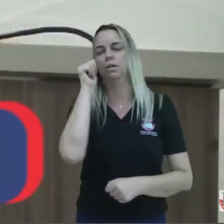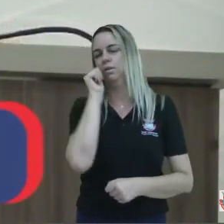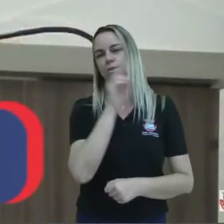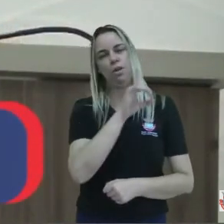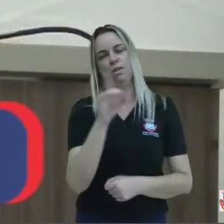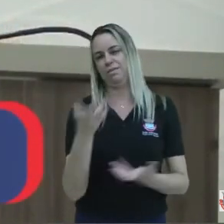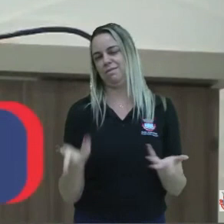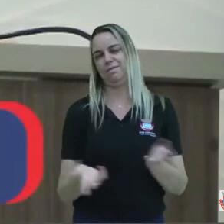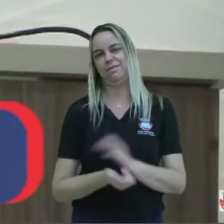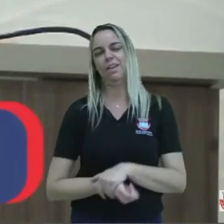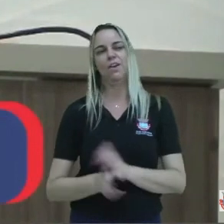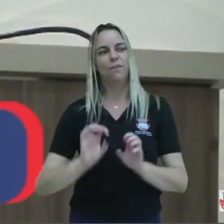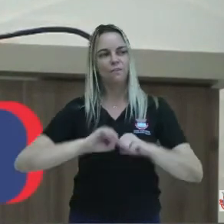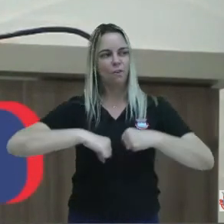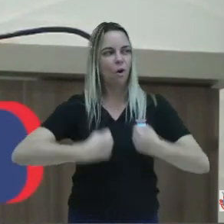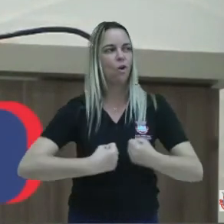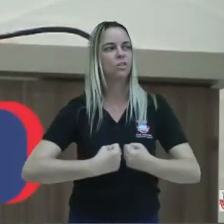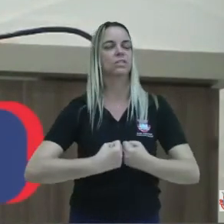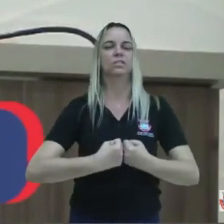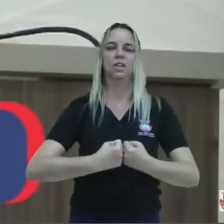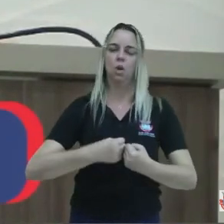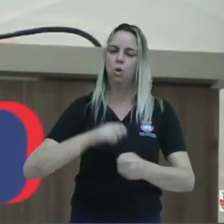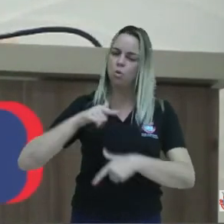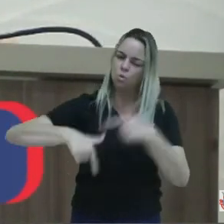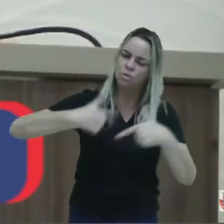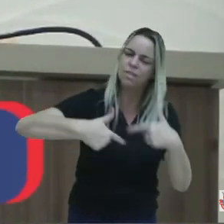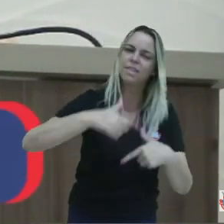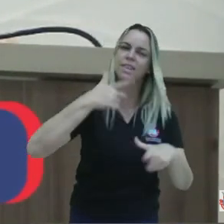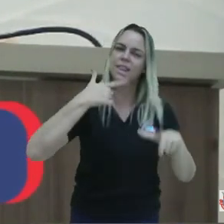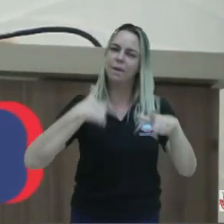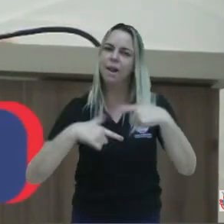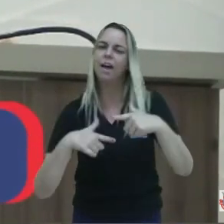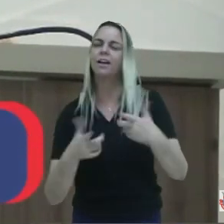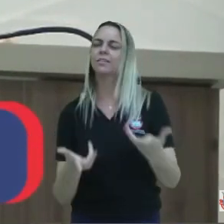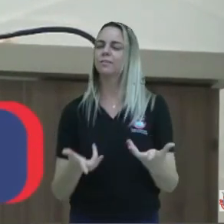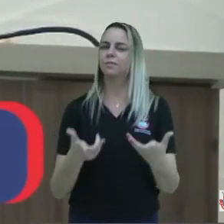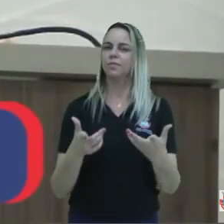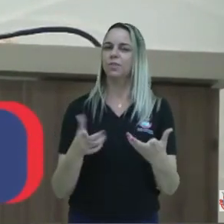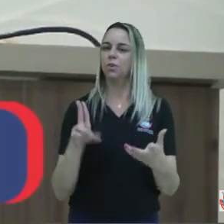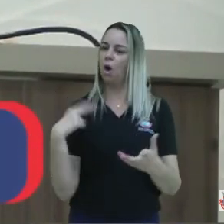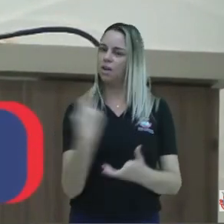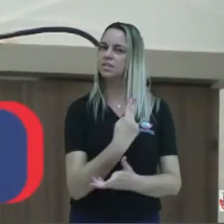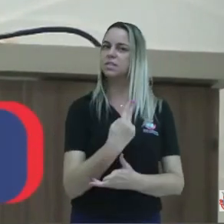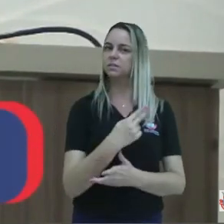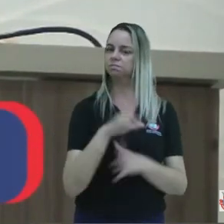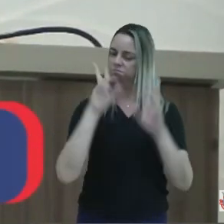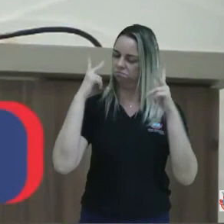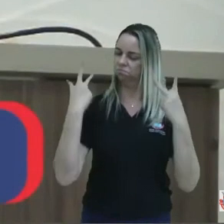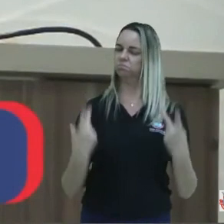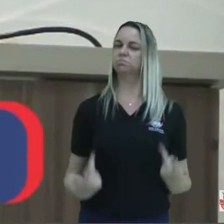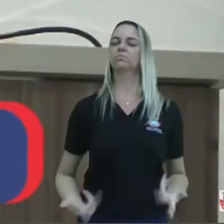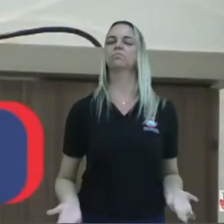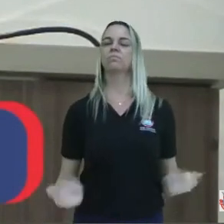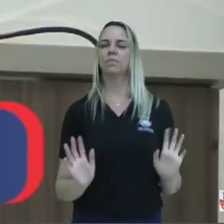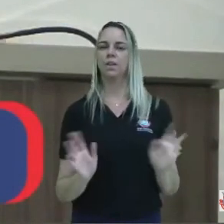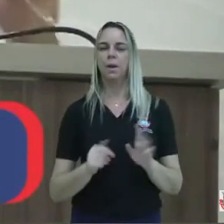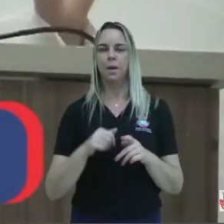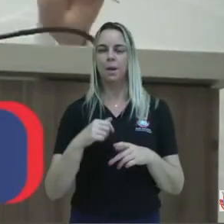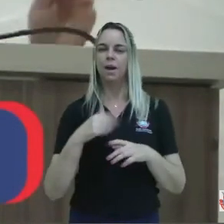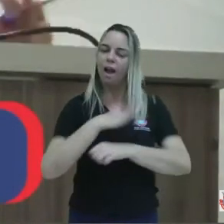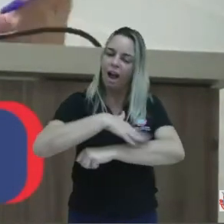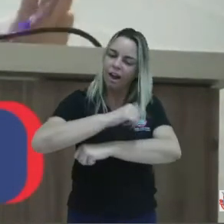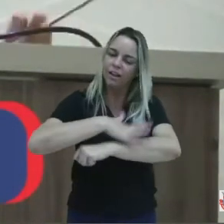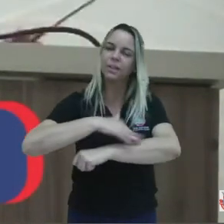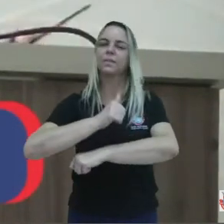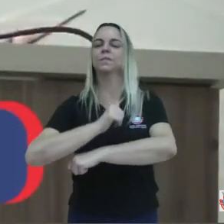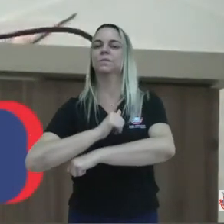dedicação diariamente. Que Deus abençoe todas nós. Um abraço de todo o meu coração, Neide do Hospital. Porque o